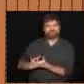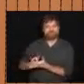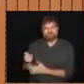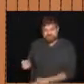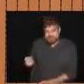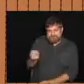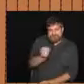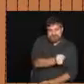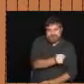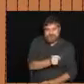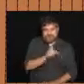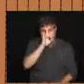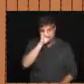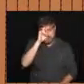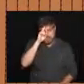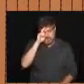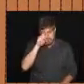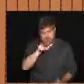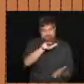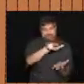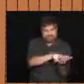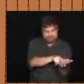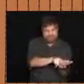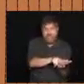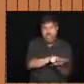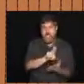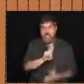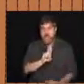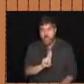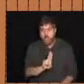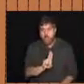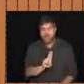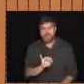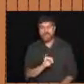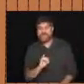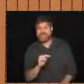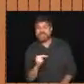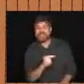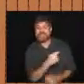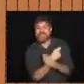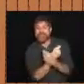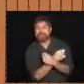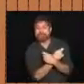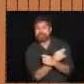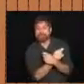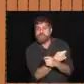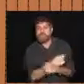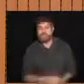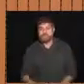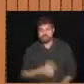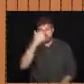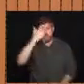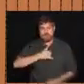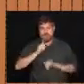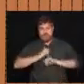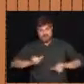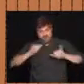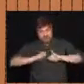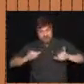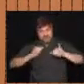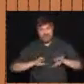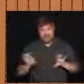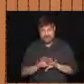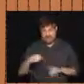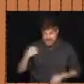ser transferida para o hospital, está na UTI do Hospital da PUC. Quando dei essa notícia, também falei que